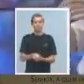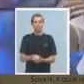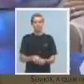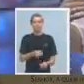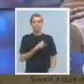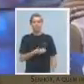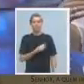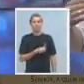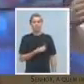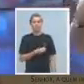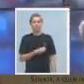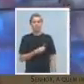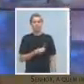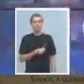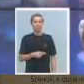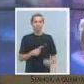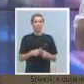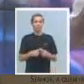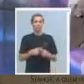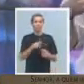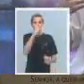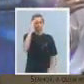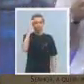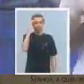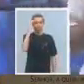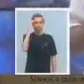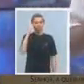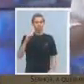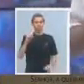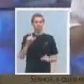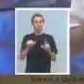cientificamente hipnotizada, se você mandar ela matar alguém, ela não mata.